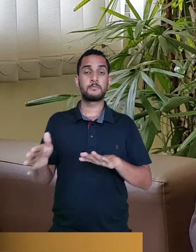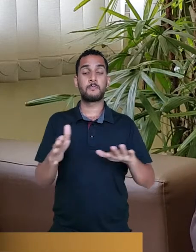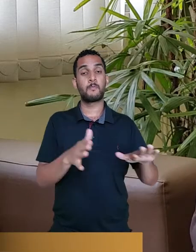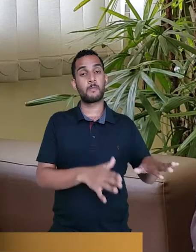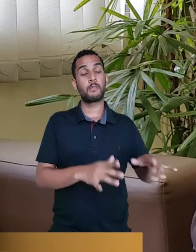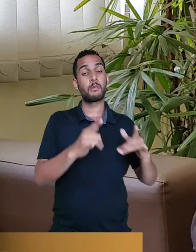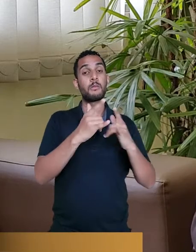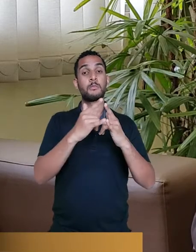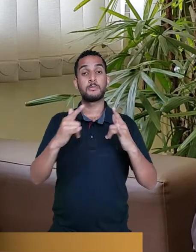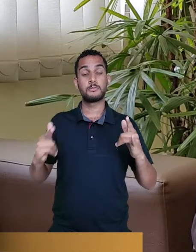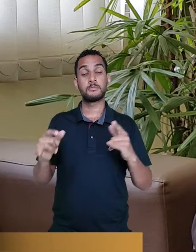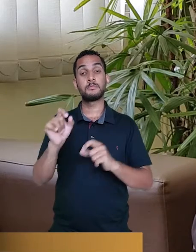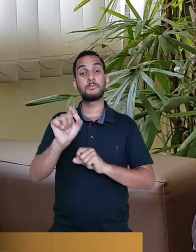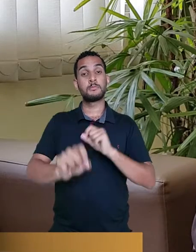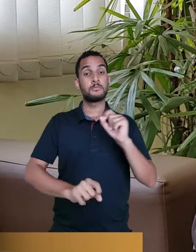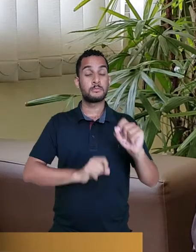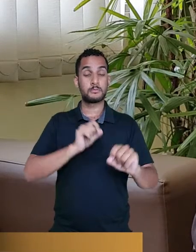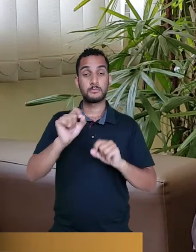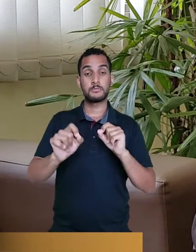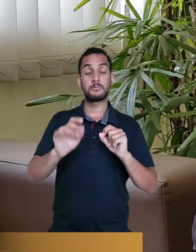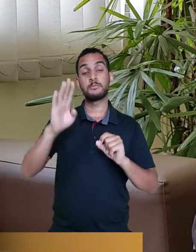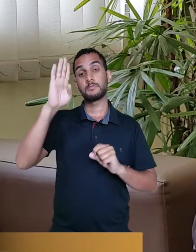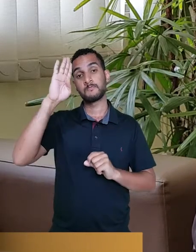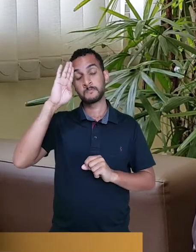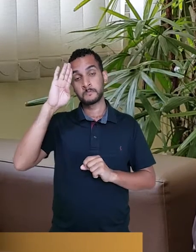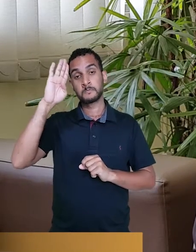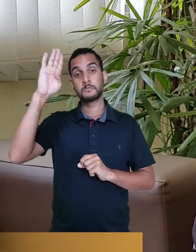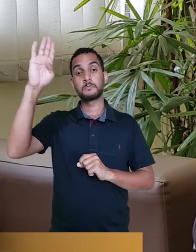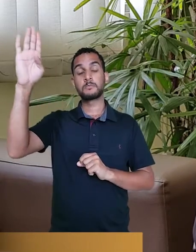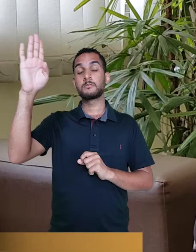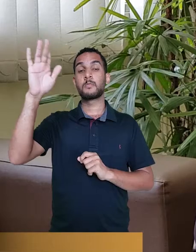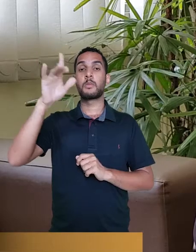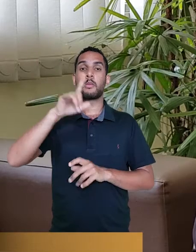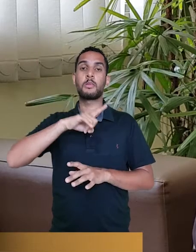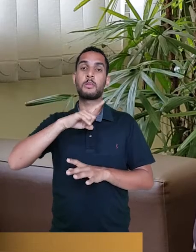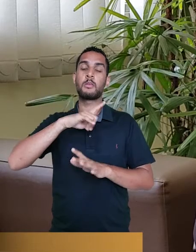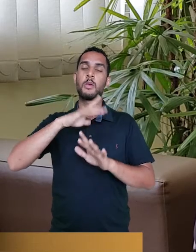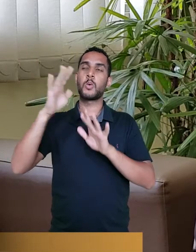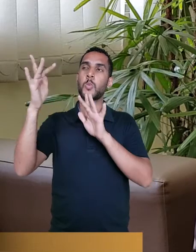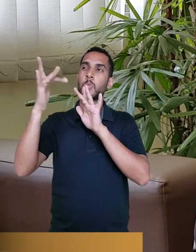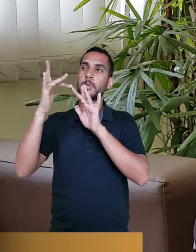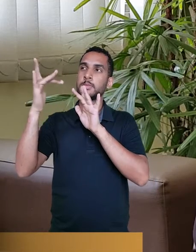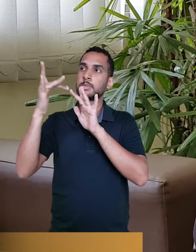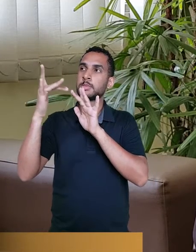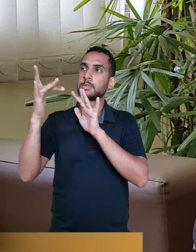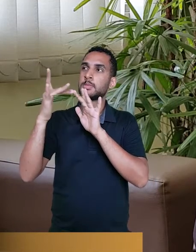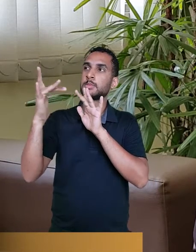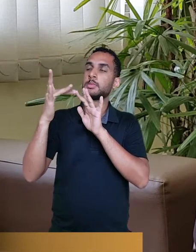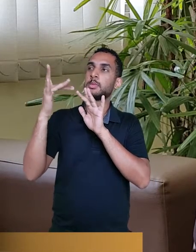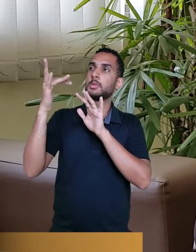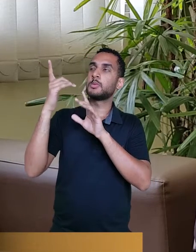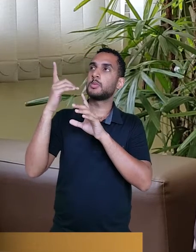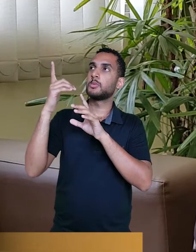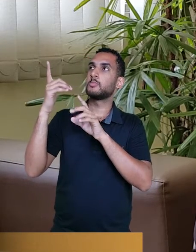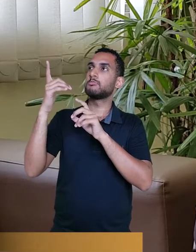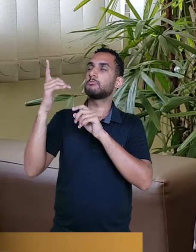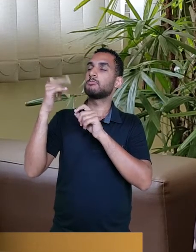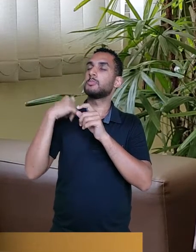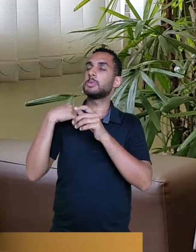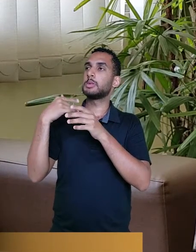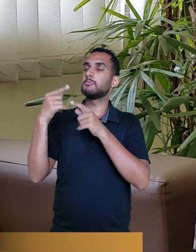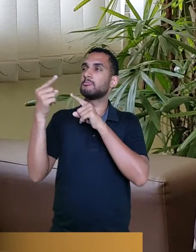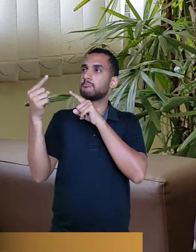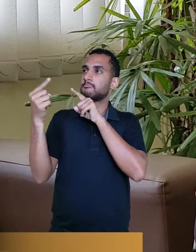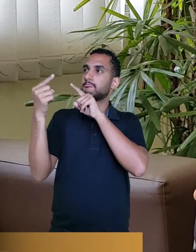O retiro é fundamentalmente um encontro mais profundo, mais